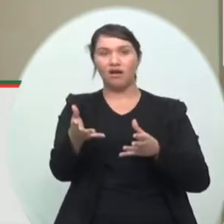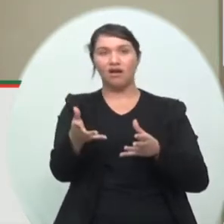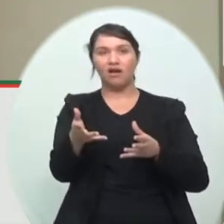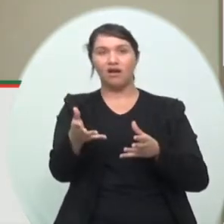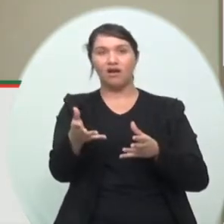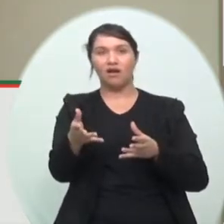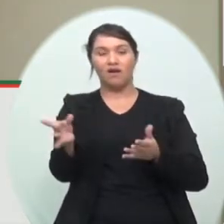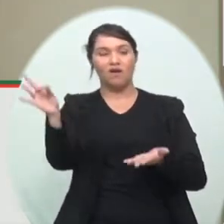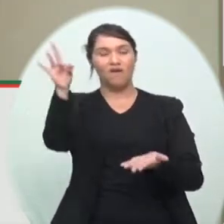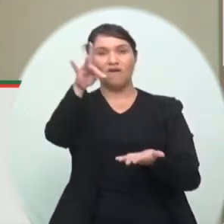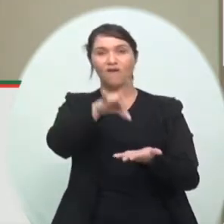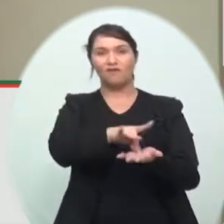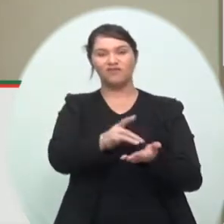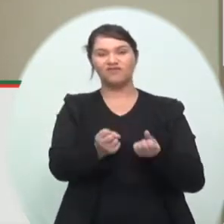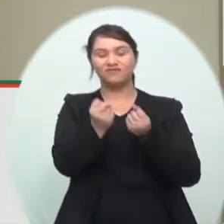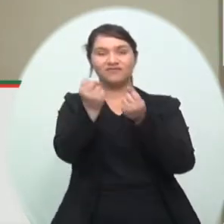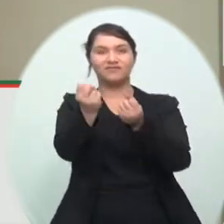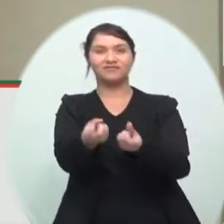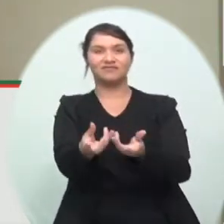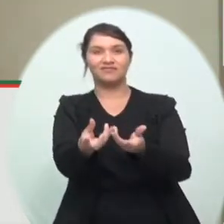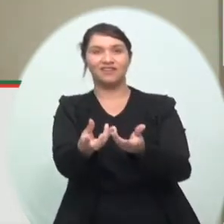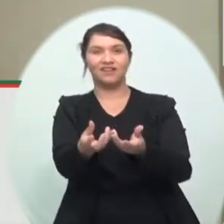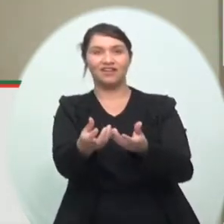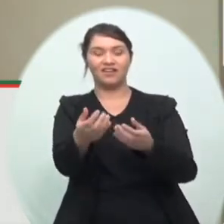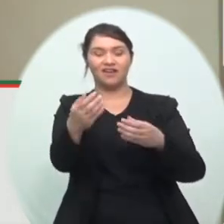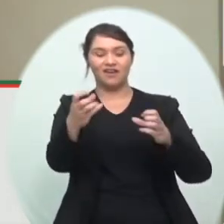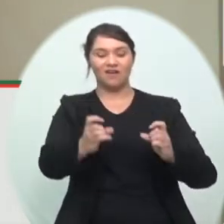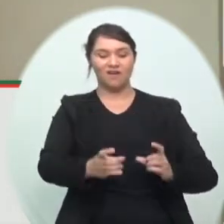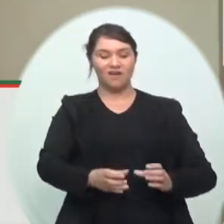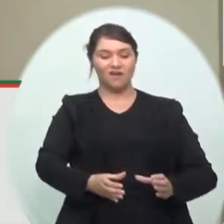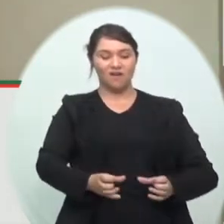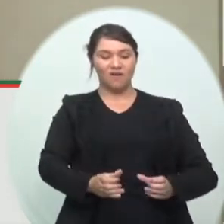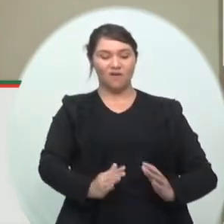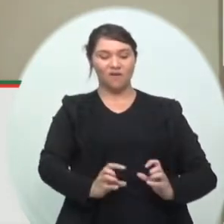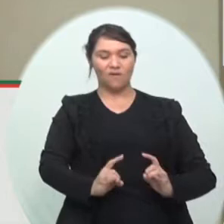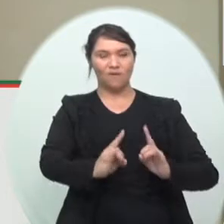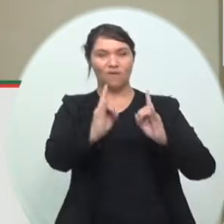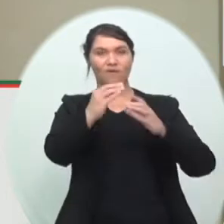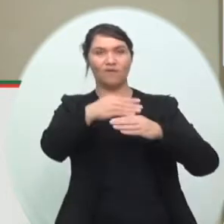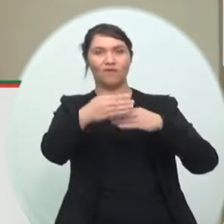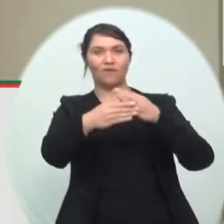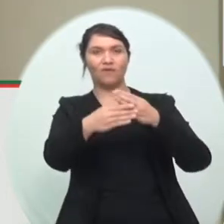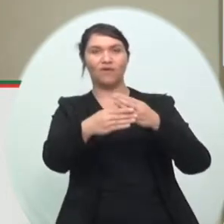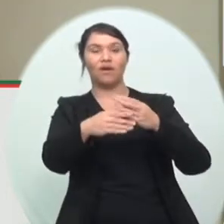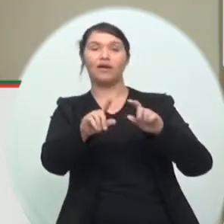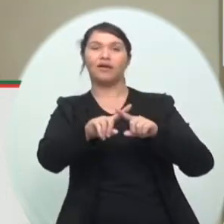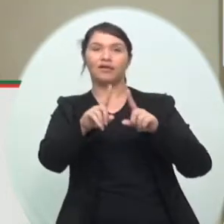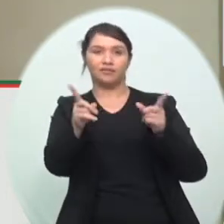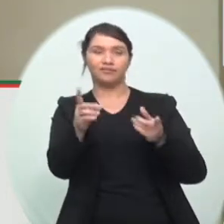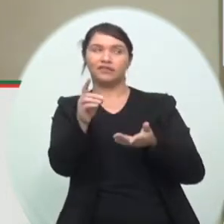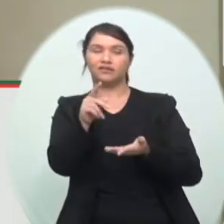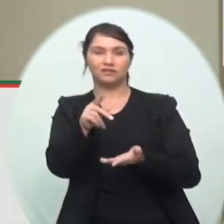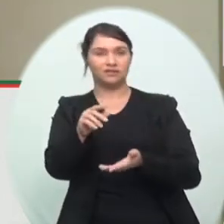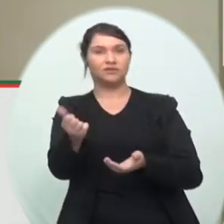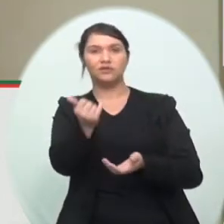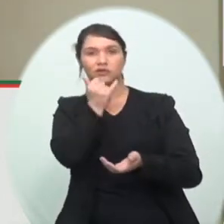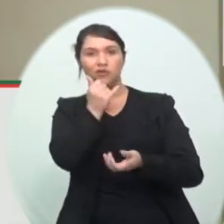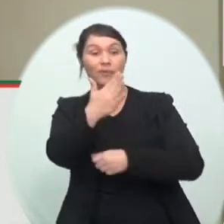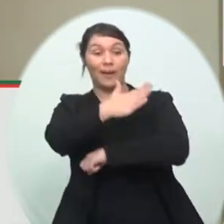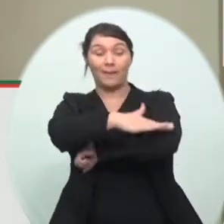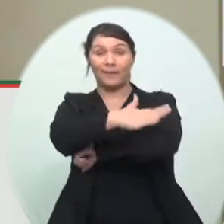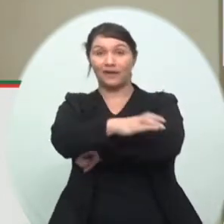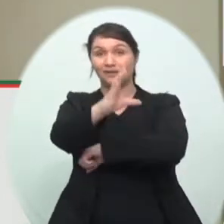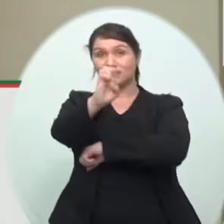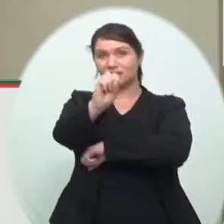está oficialmente entregue à comunidade daquela região, a Praça Céu. Ali tem